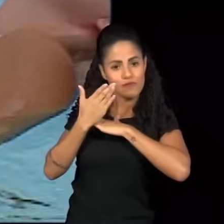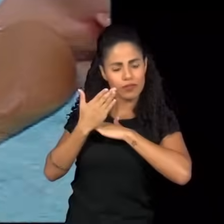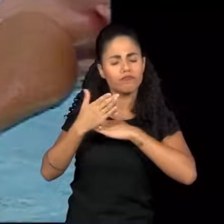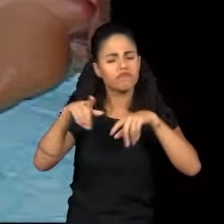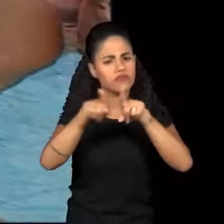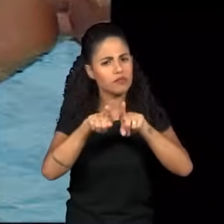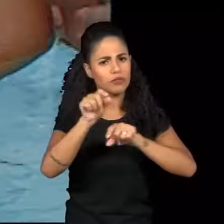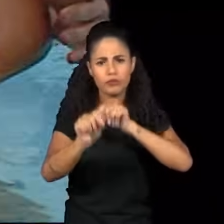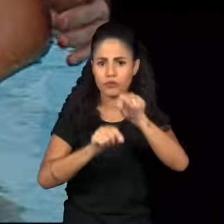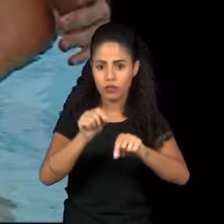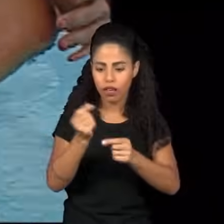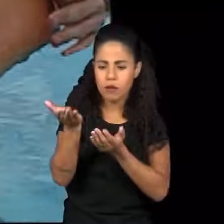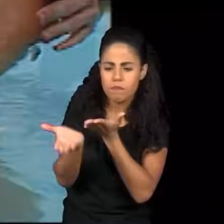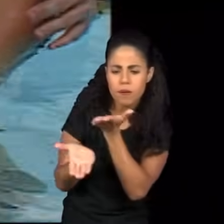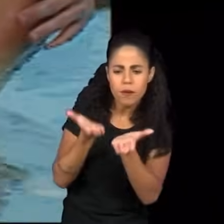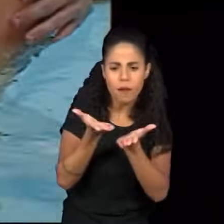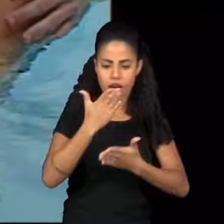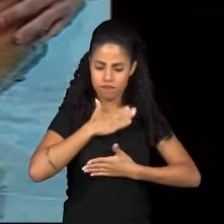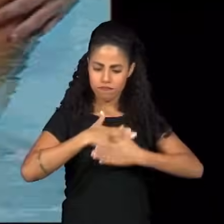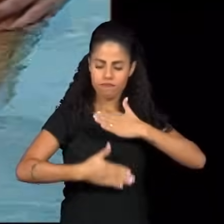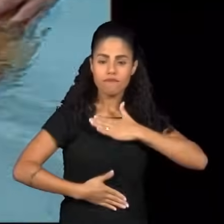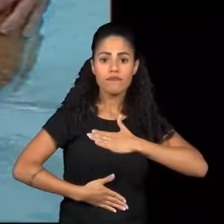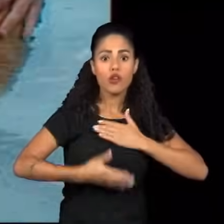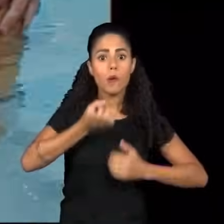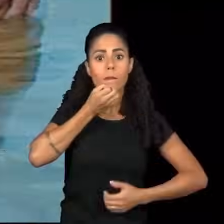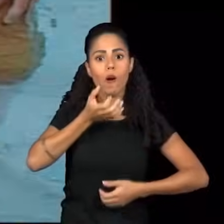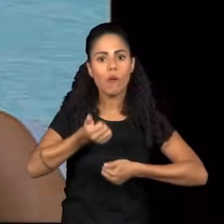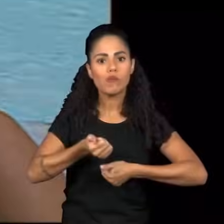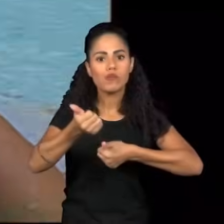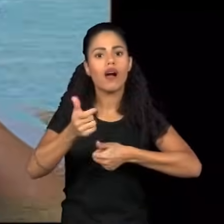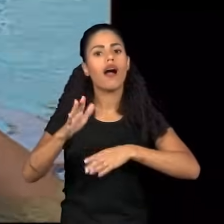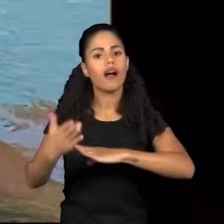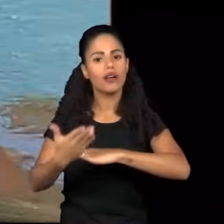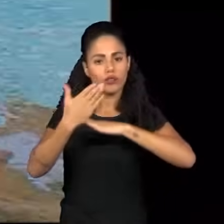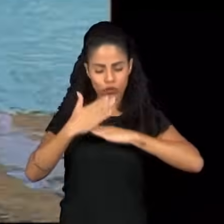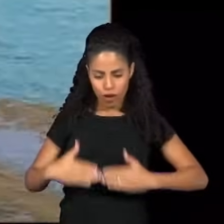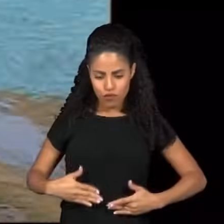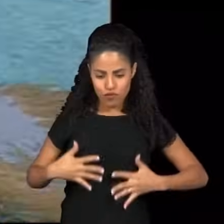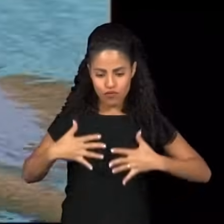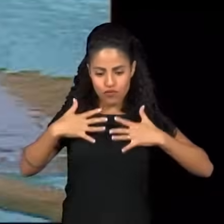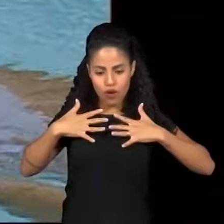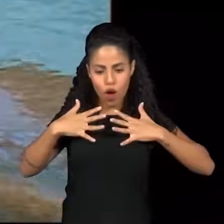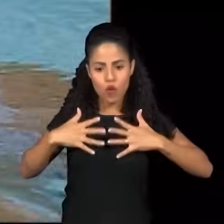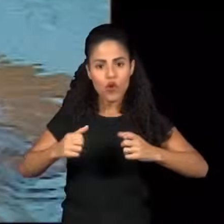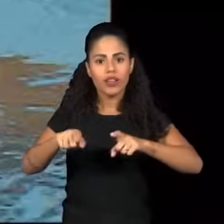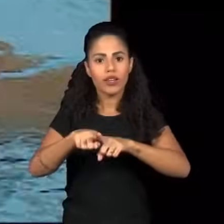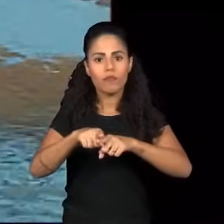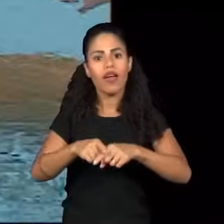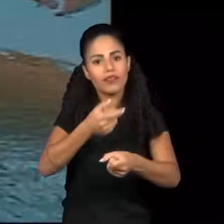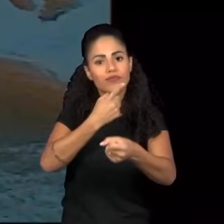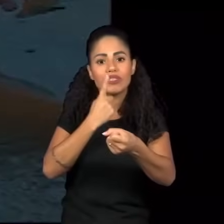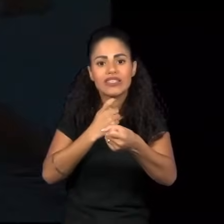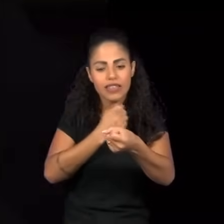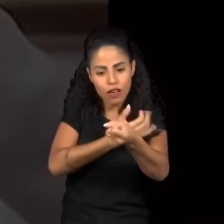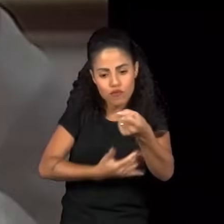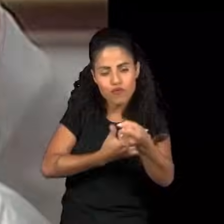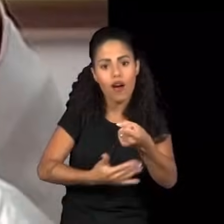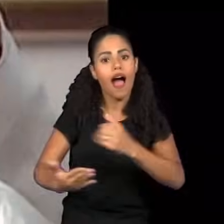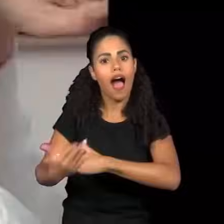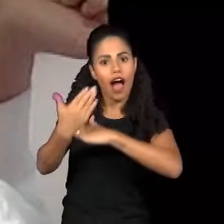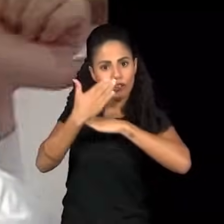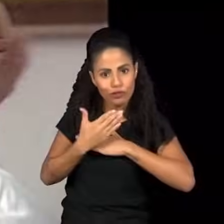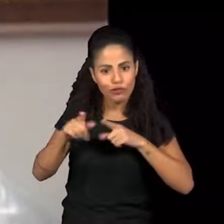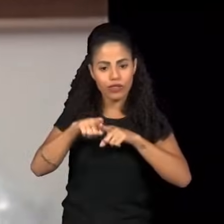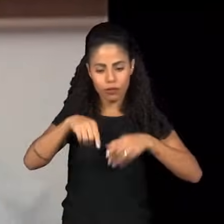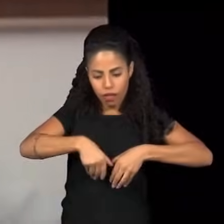Além disso, a terapia corporal traz benefícios ao sistema imunológico, à circulação sanguínea e ao metabolismo. E